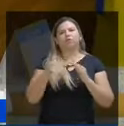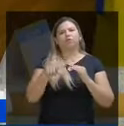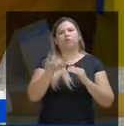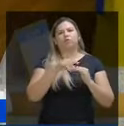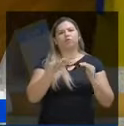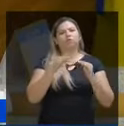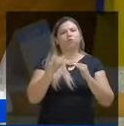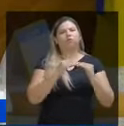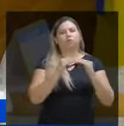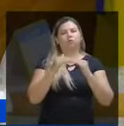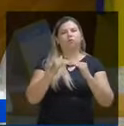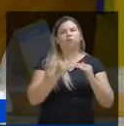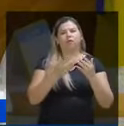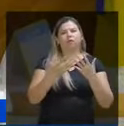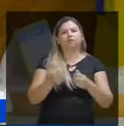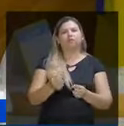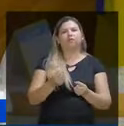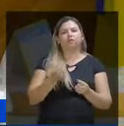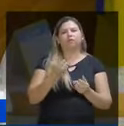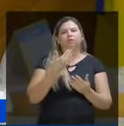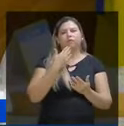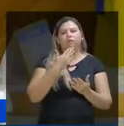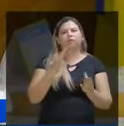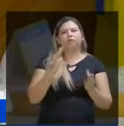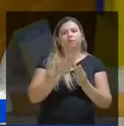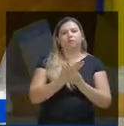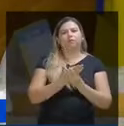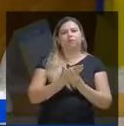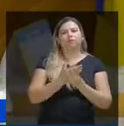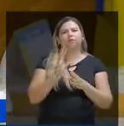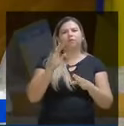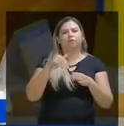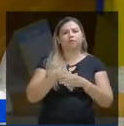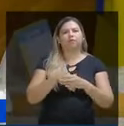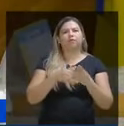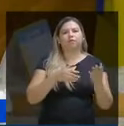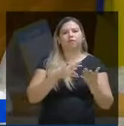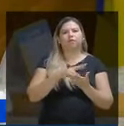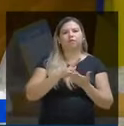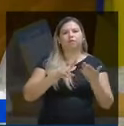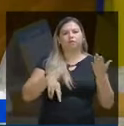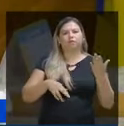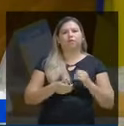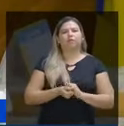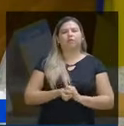deu-lhe provimento dos termos de voto da juíza relatora. Acórdão número